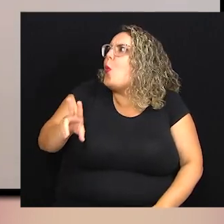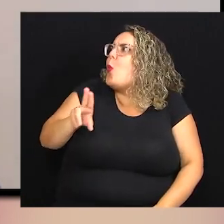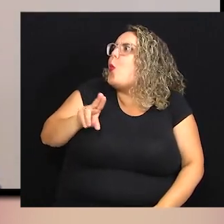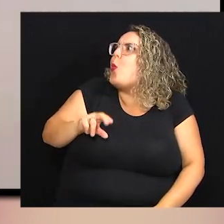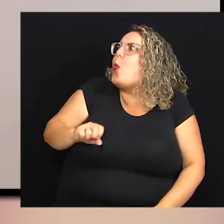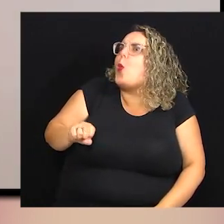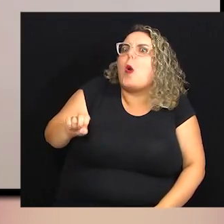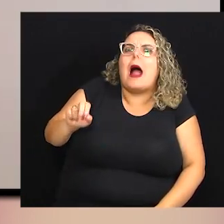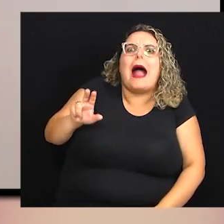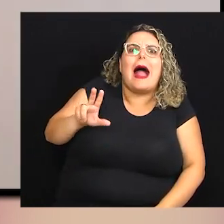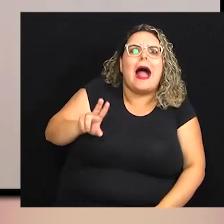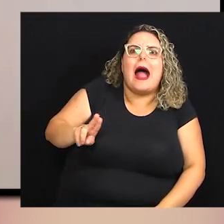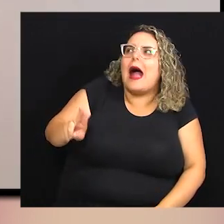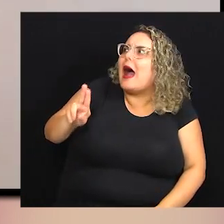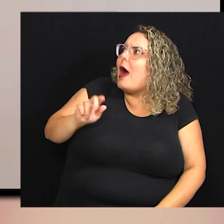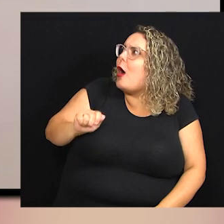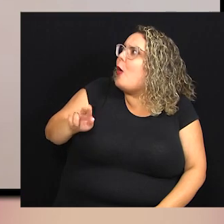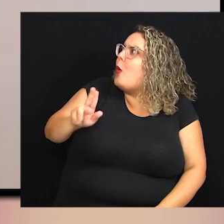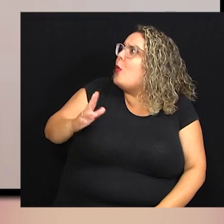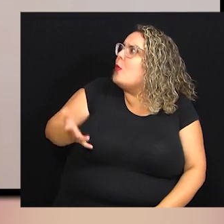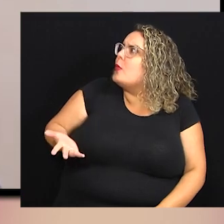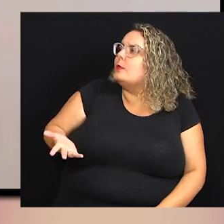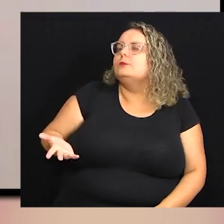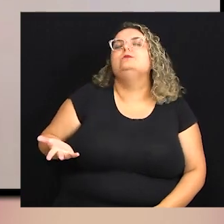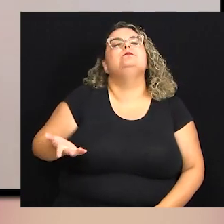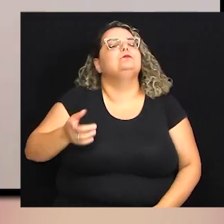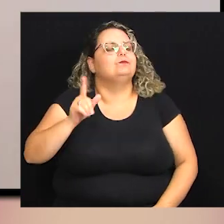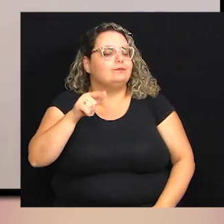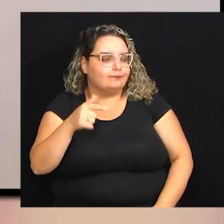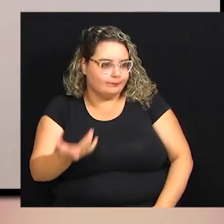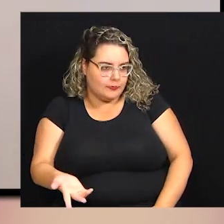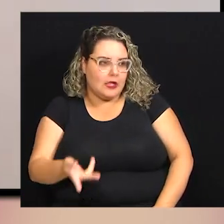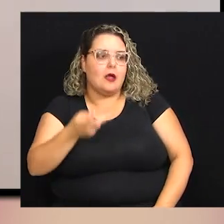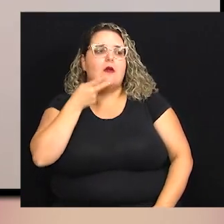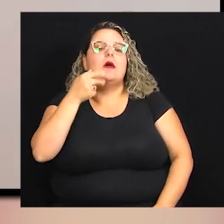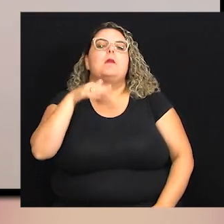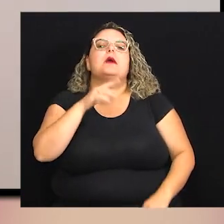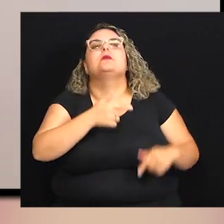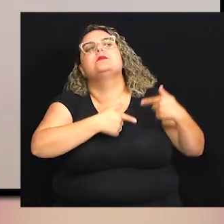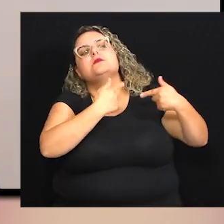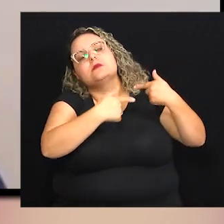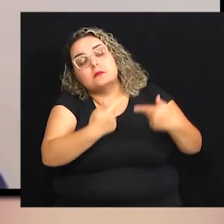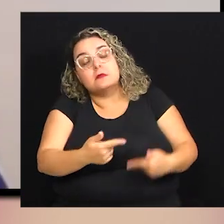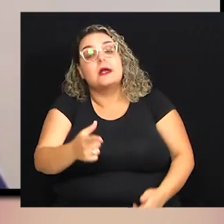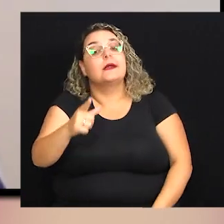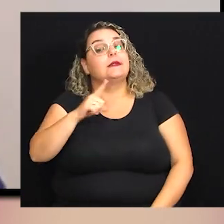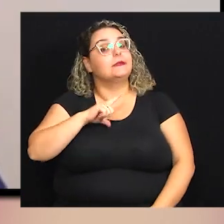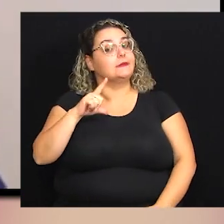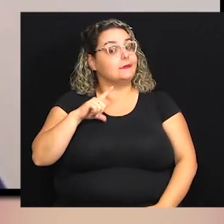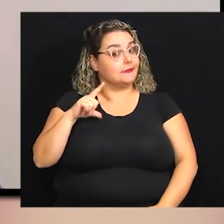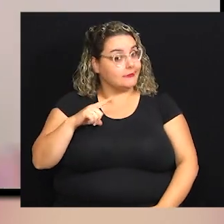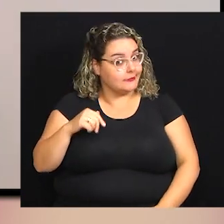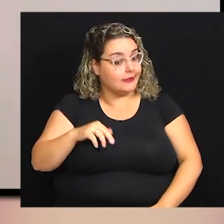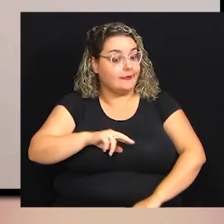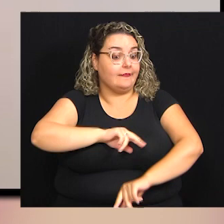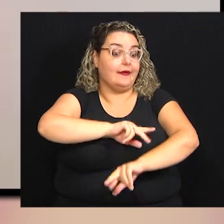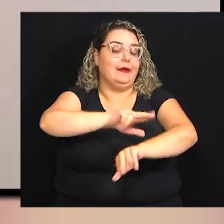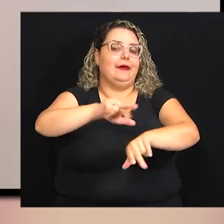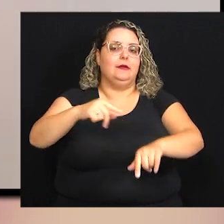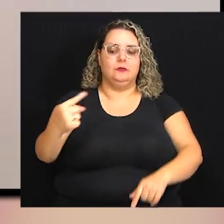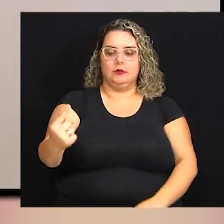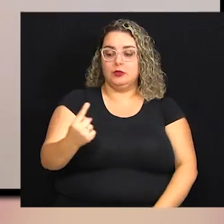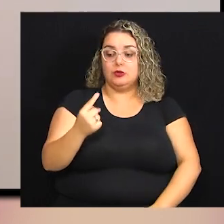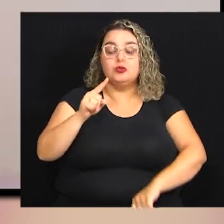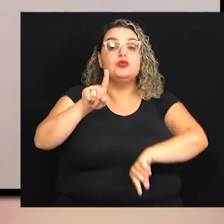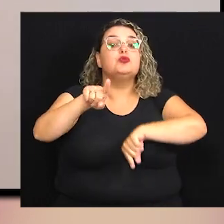Então, realmente, a gente tem os clássicos, então a gente fala bem mais dos clássicos, mas quando o paciente vem com